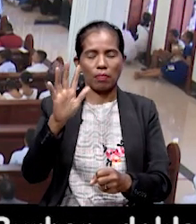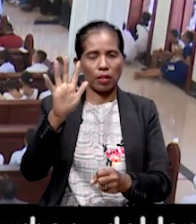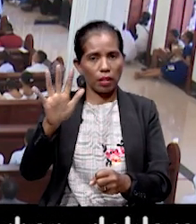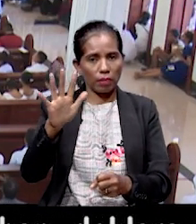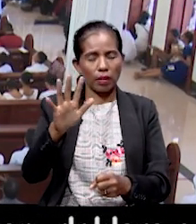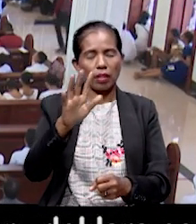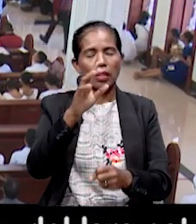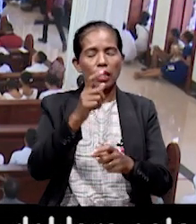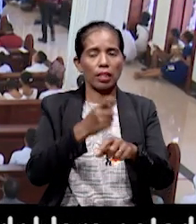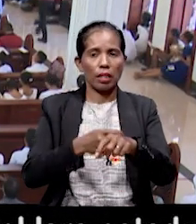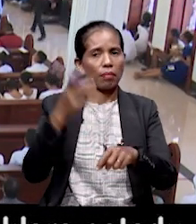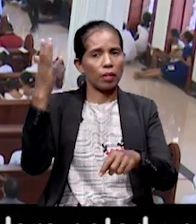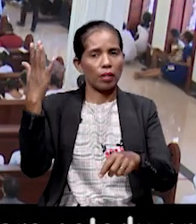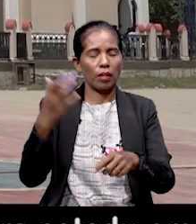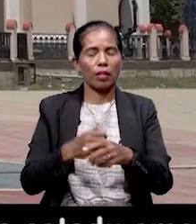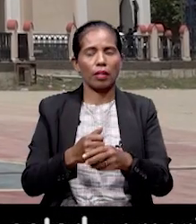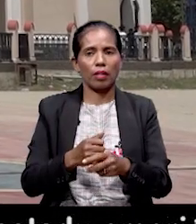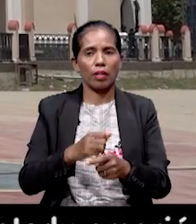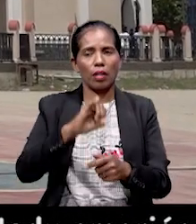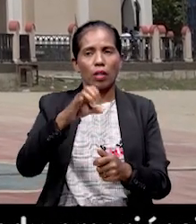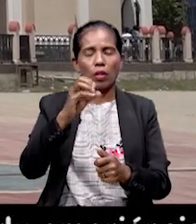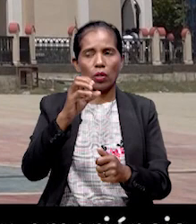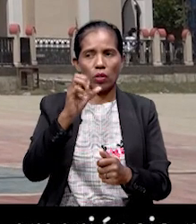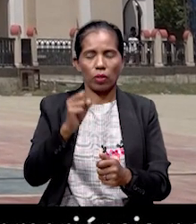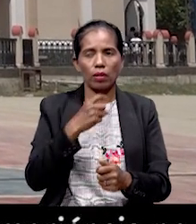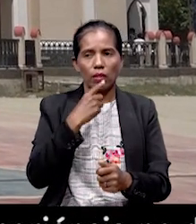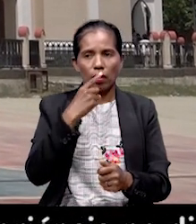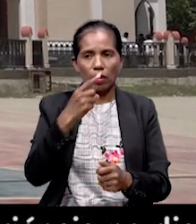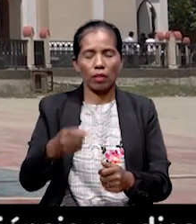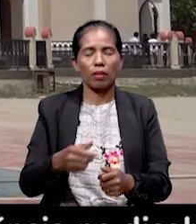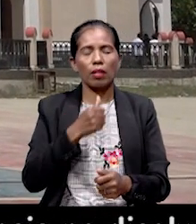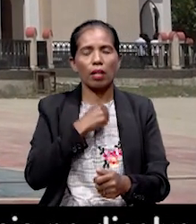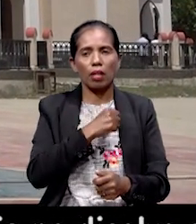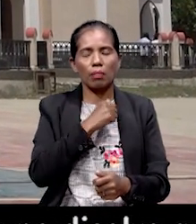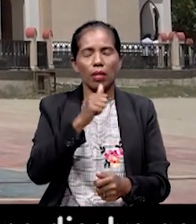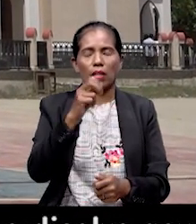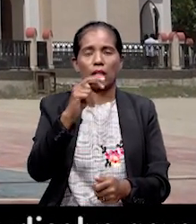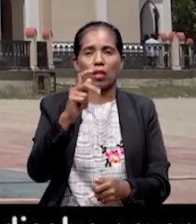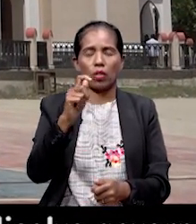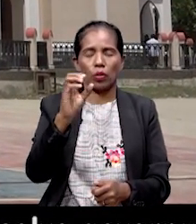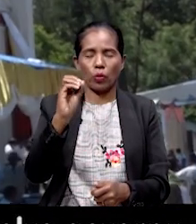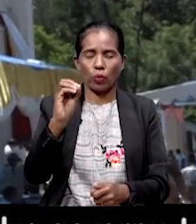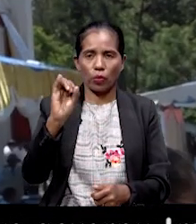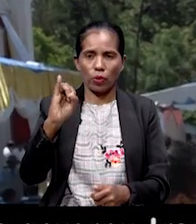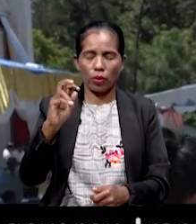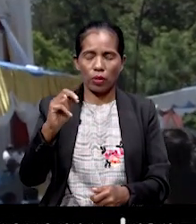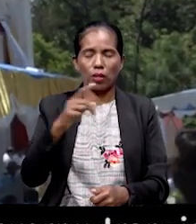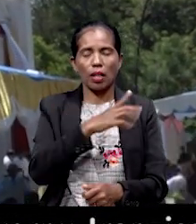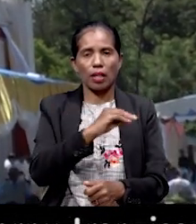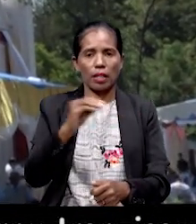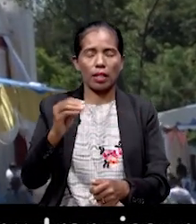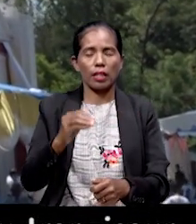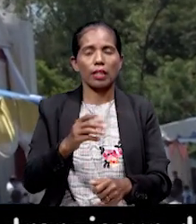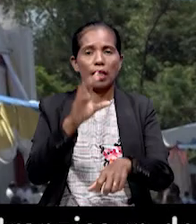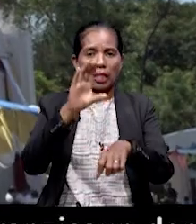no ia tempo neba, Don Jaime Garcia Goulart no meia Padre Antonio Alves, hodi sai nudar amu paroku